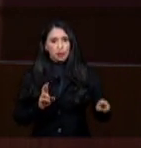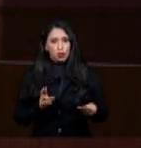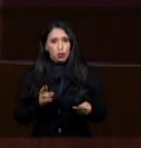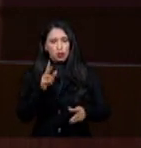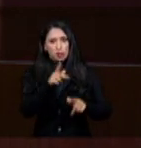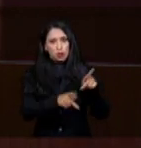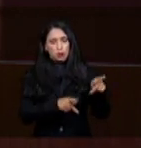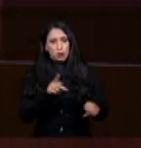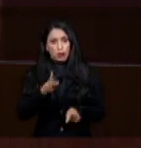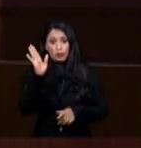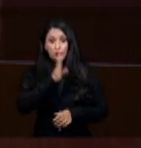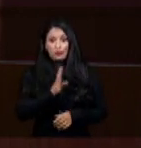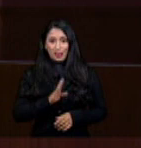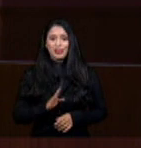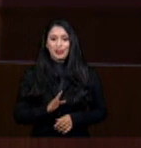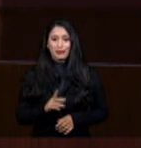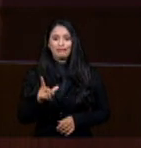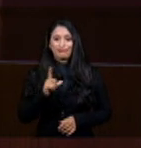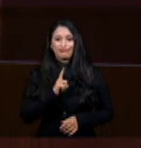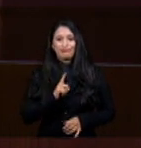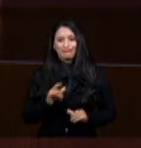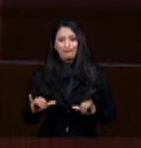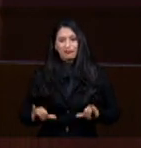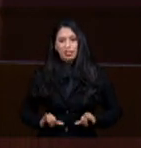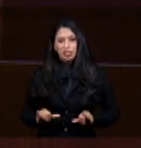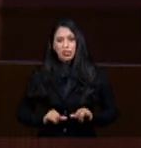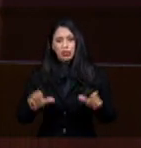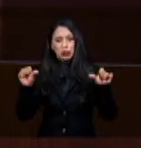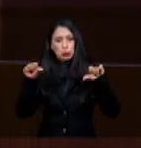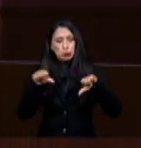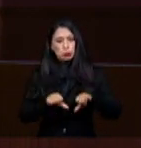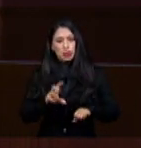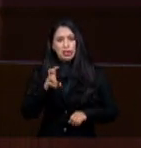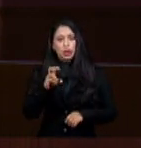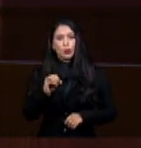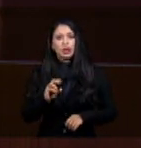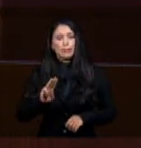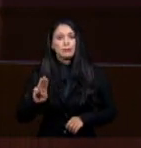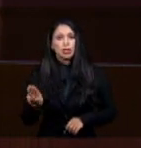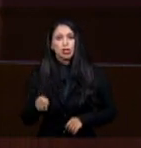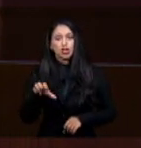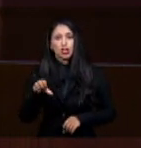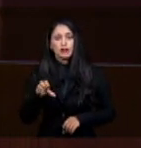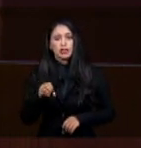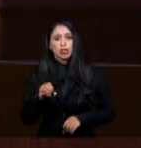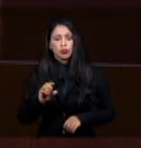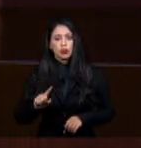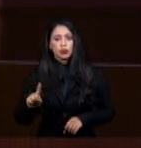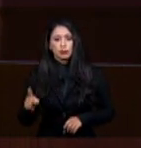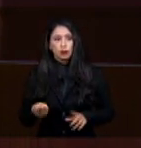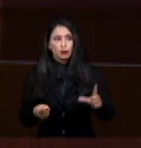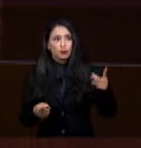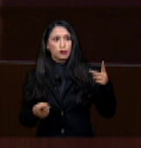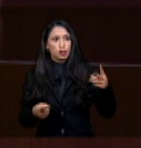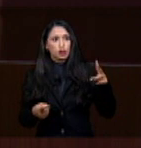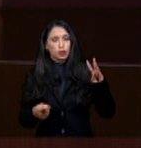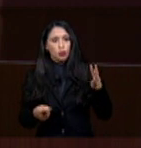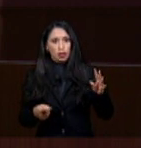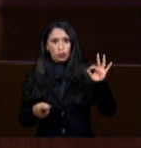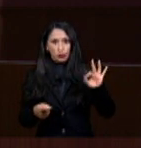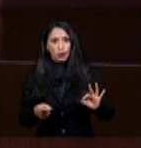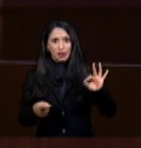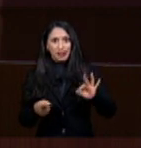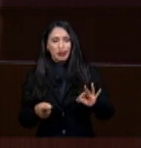cento da população brasileira nessa situação 50 milhões de 900 mil brasileiros 24 por cento da população